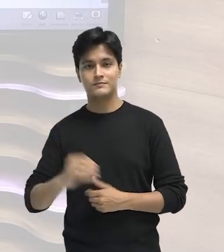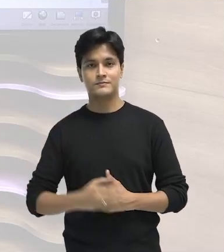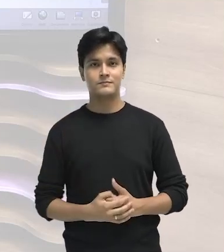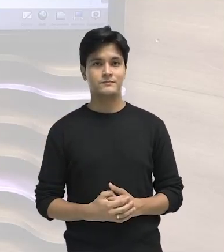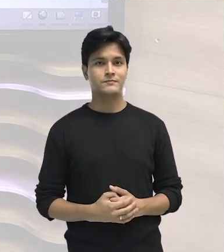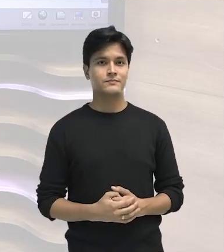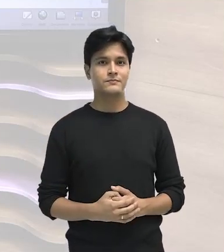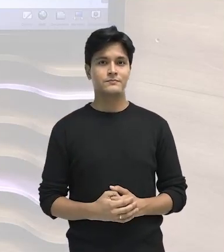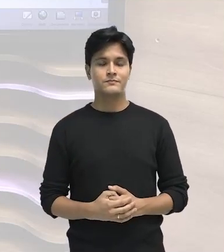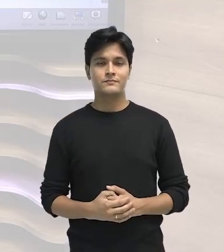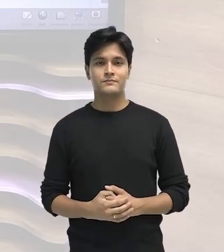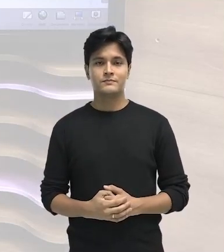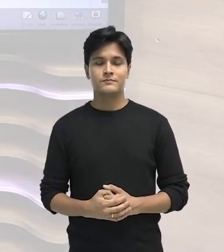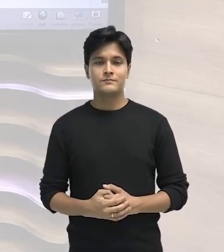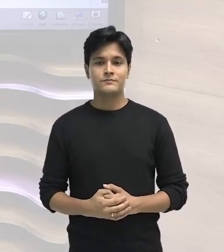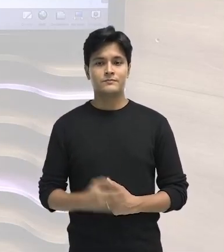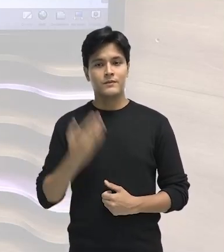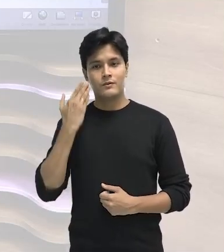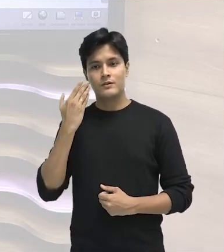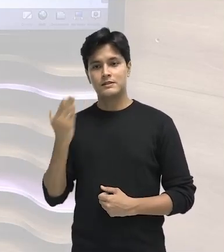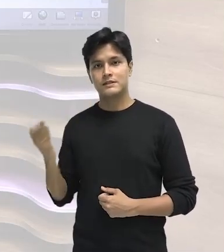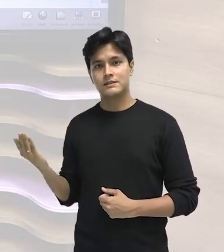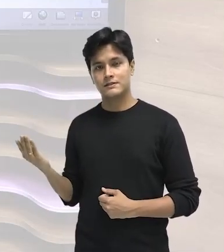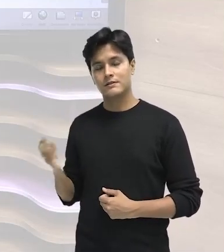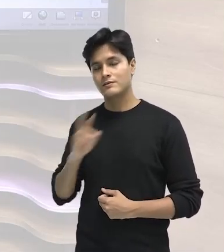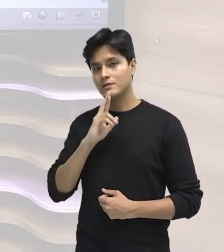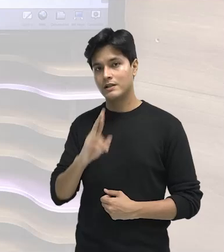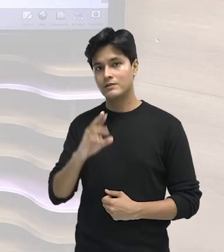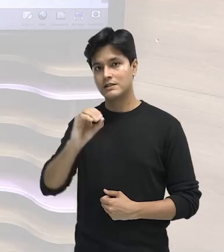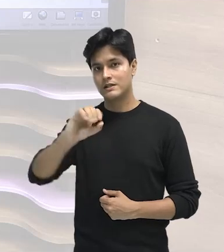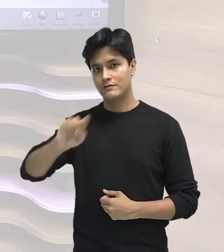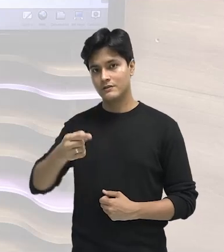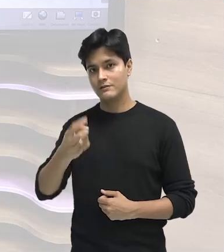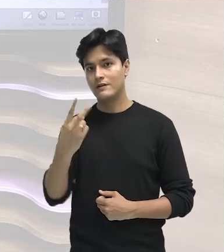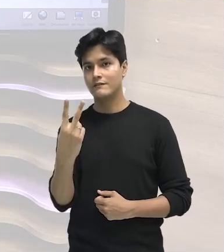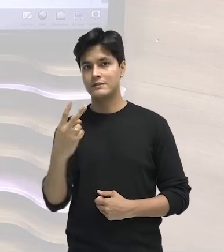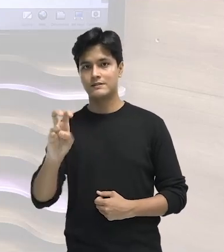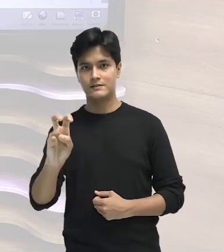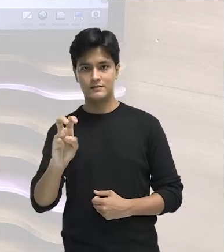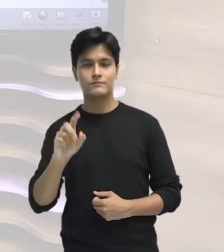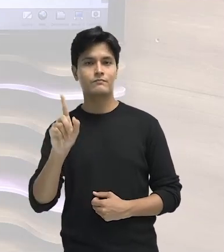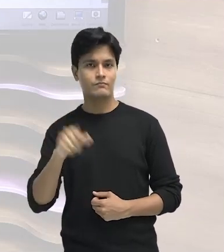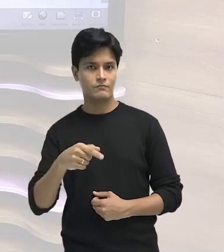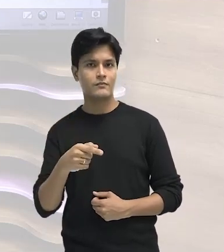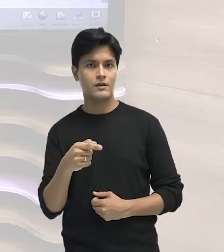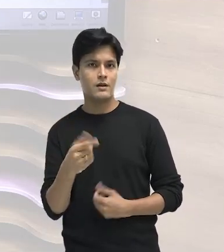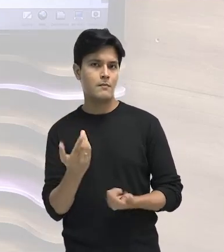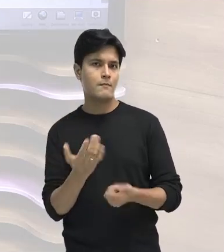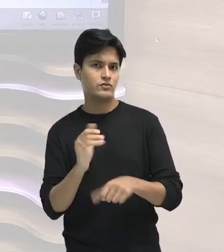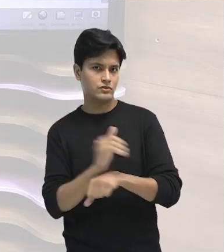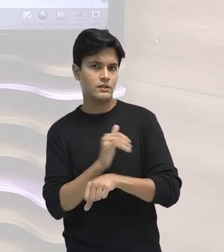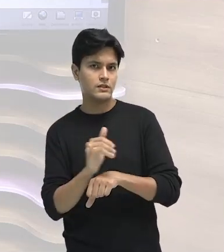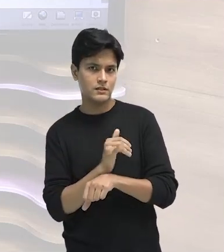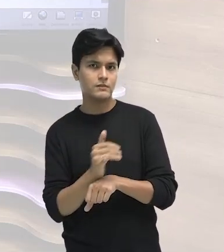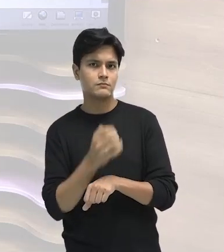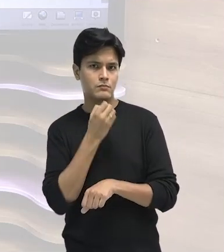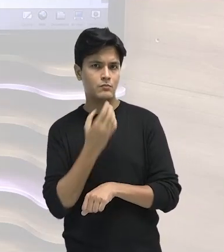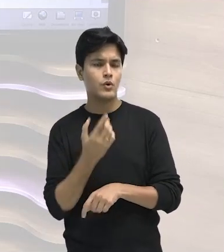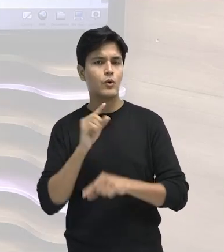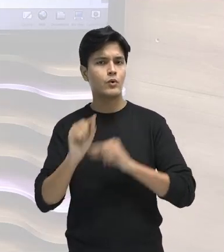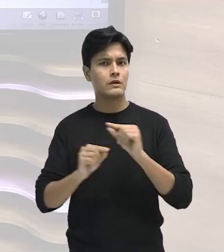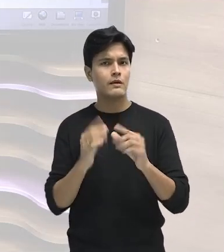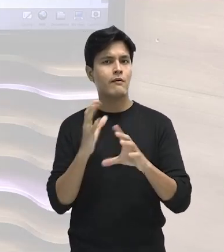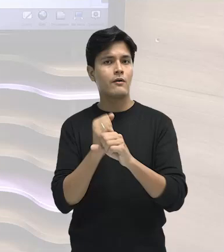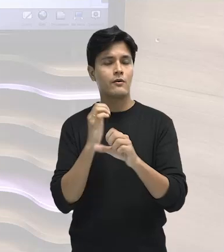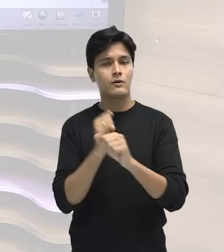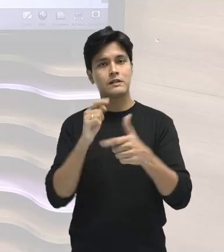parar, 0,25, tá bom? Então, esse é um método prático de fazer a divisão. Toda vez que você tiver